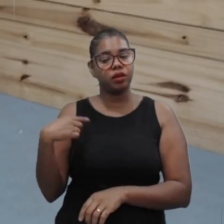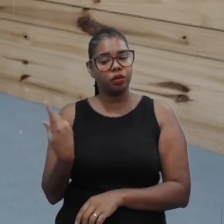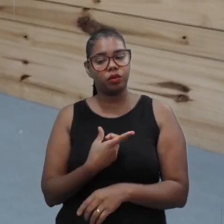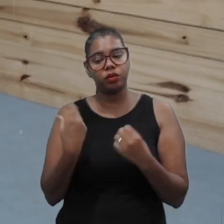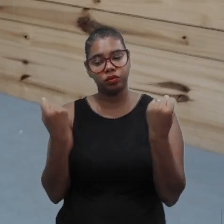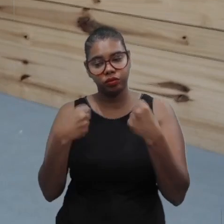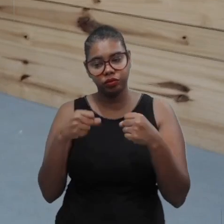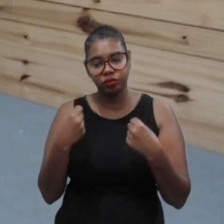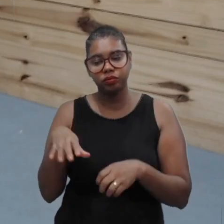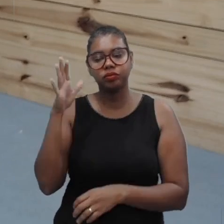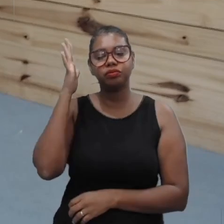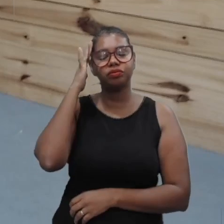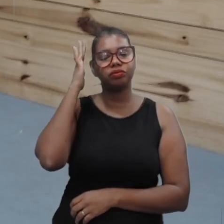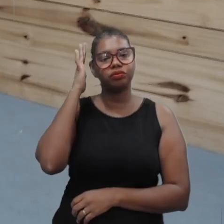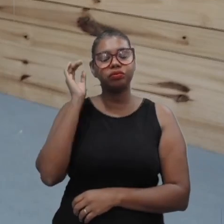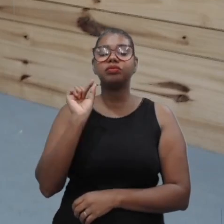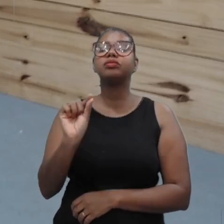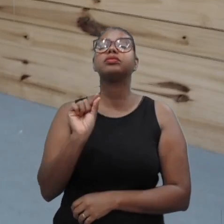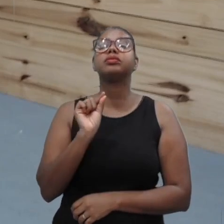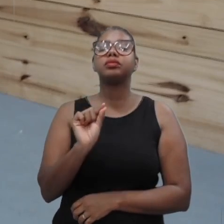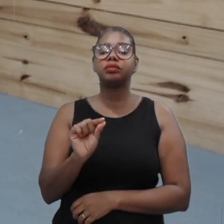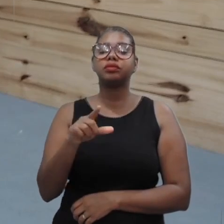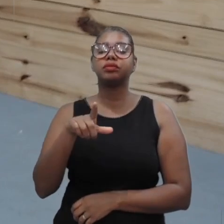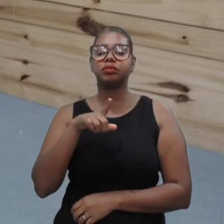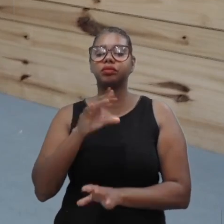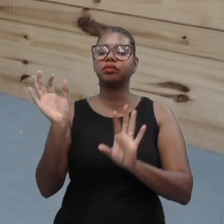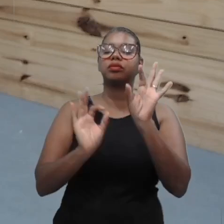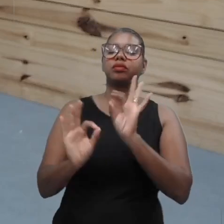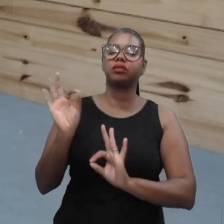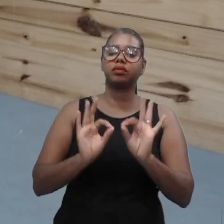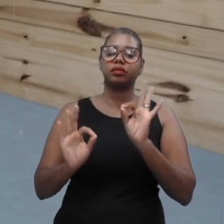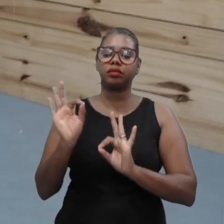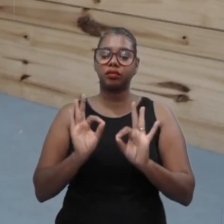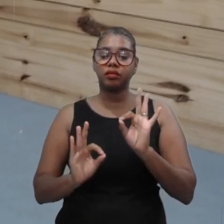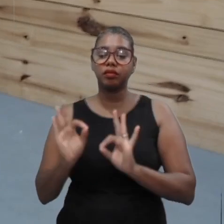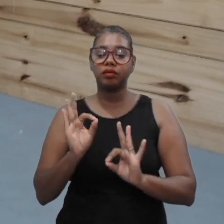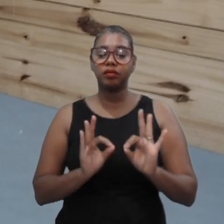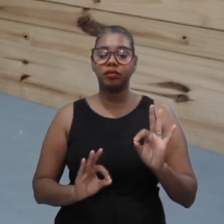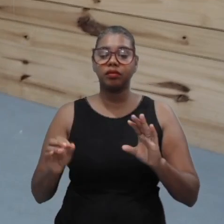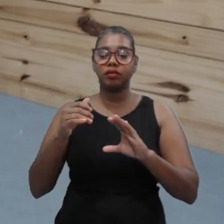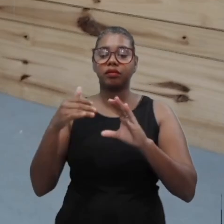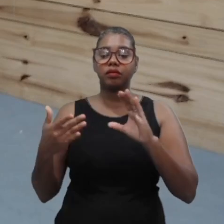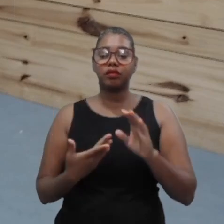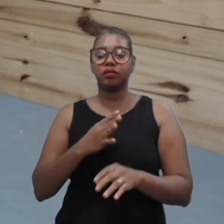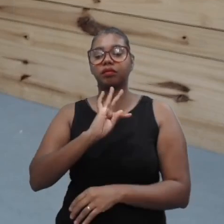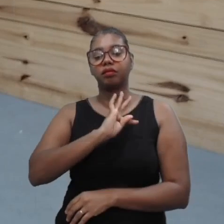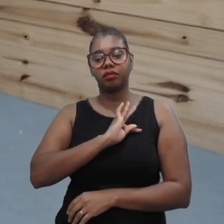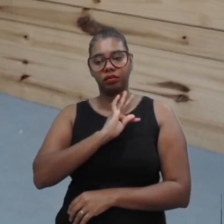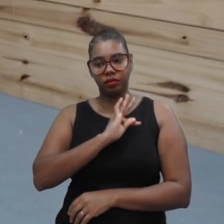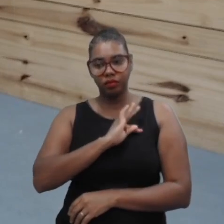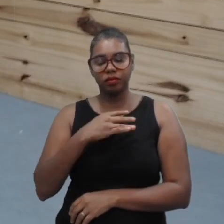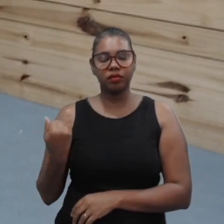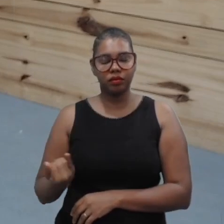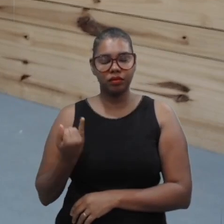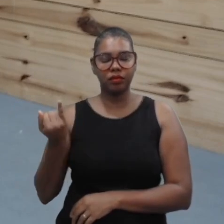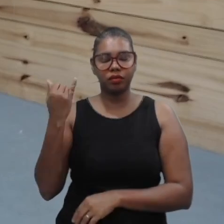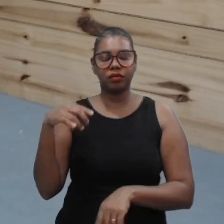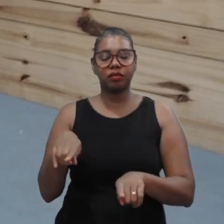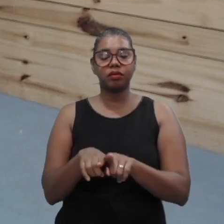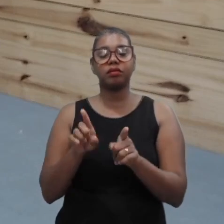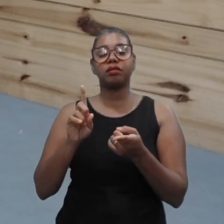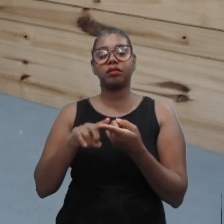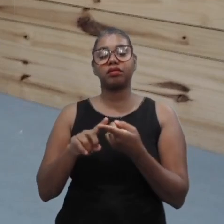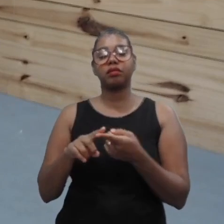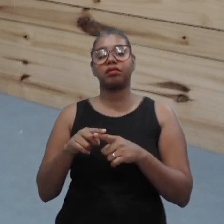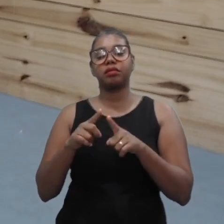precisa compreender que tem a organização, tem os aspectos técnicos que são fundamentais, mas a